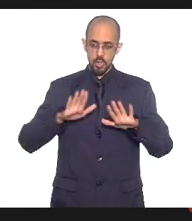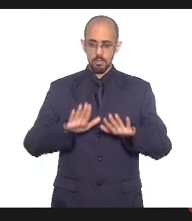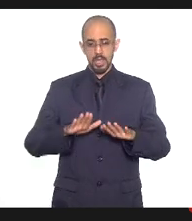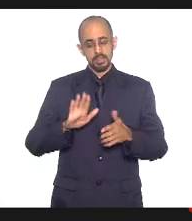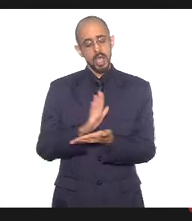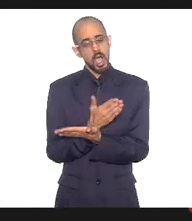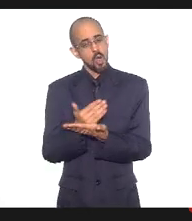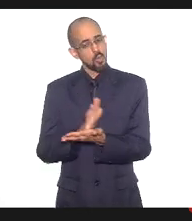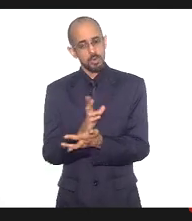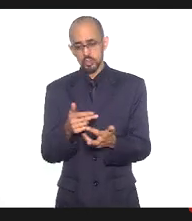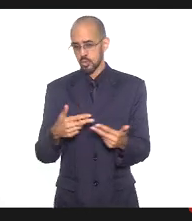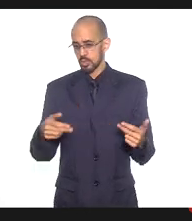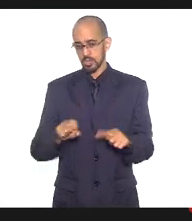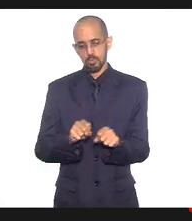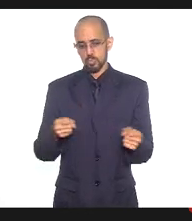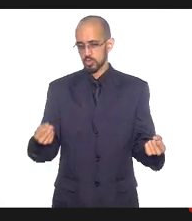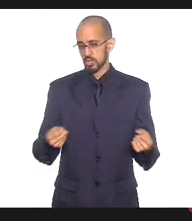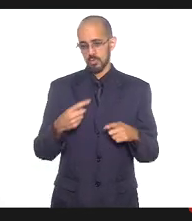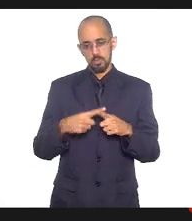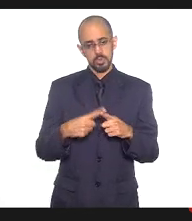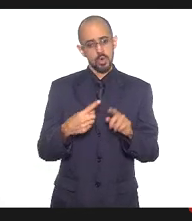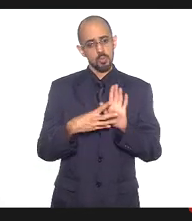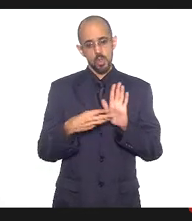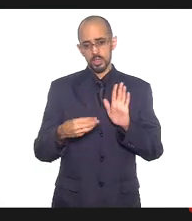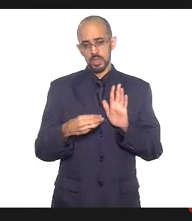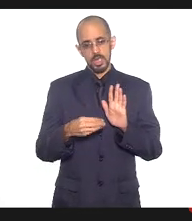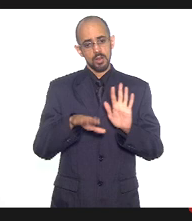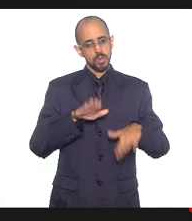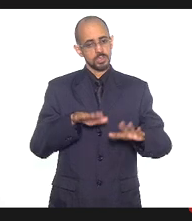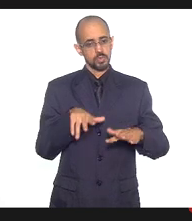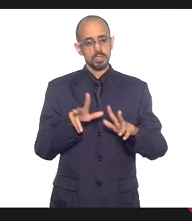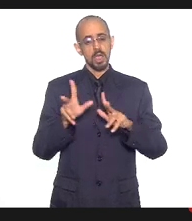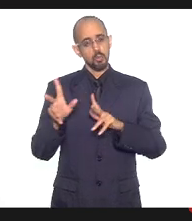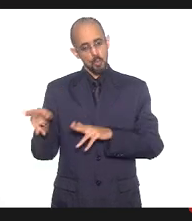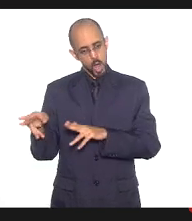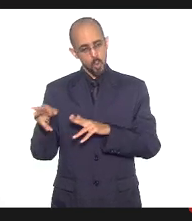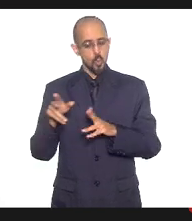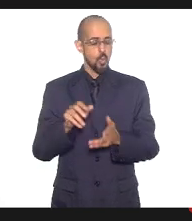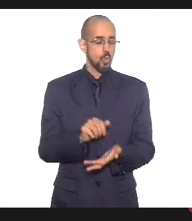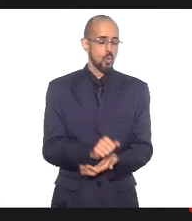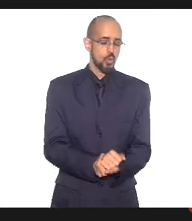repetindo algumas coisas porque o modelo é o mesmo, então, eventualmente, os assuntos são conexos.